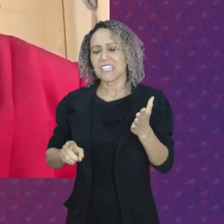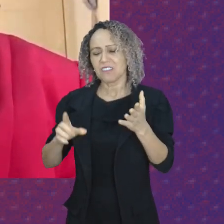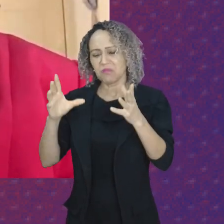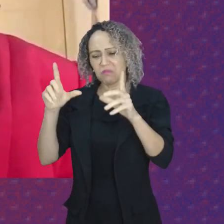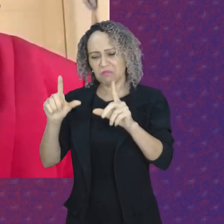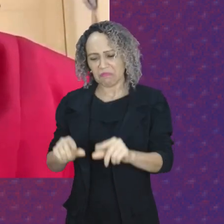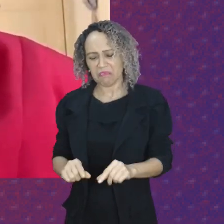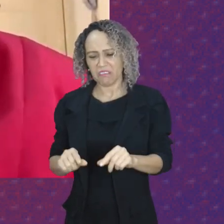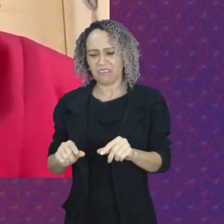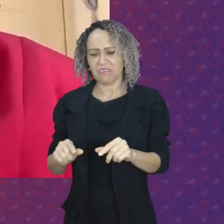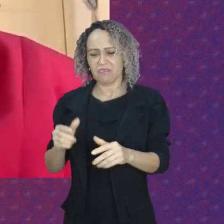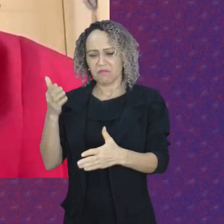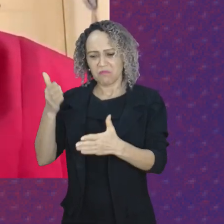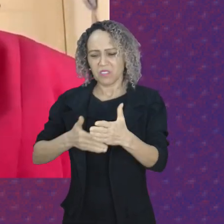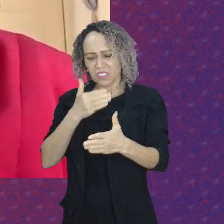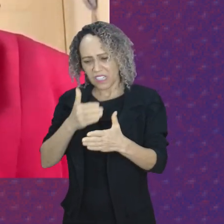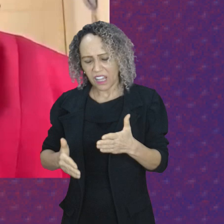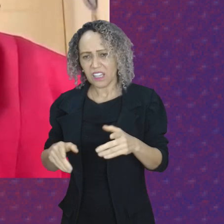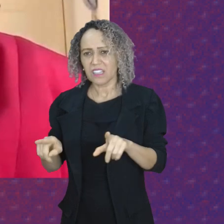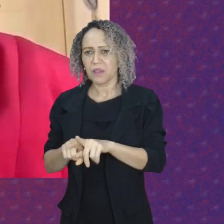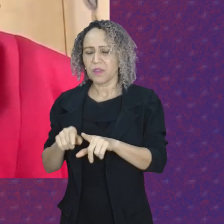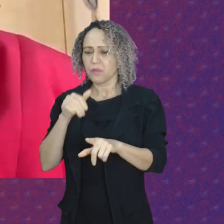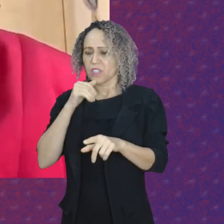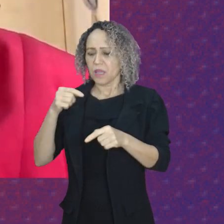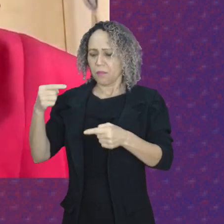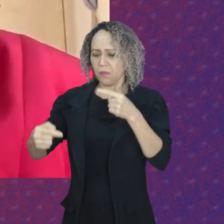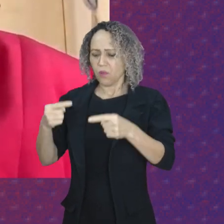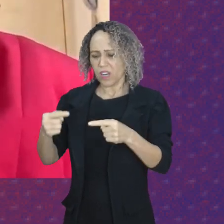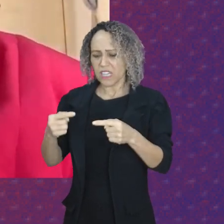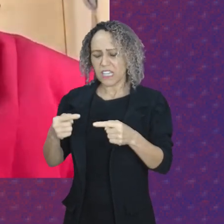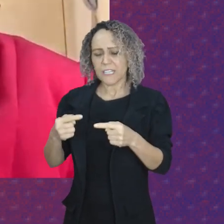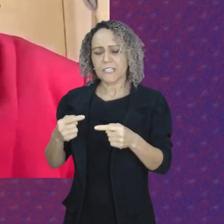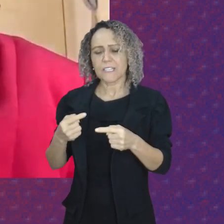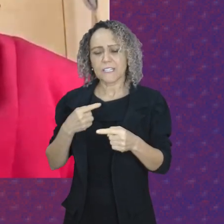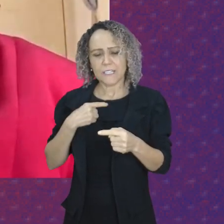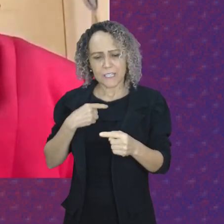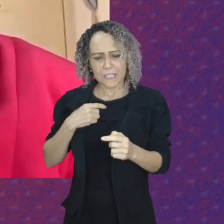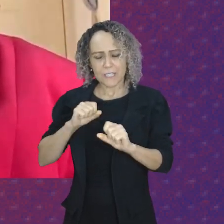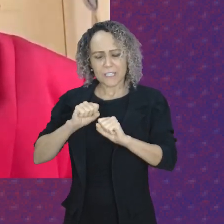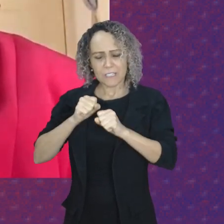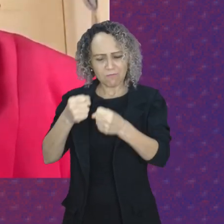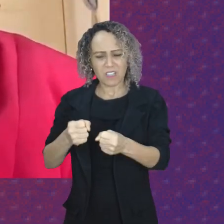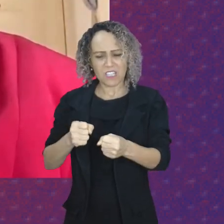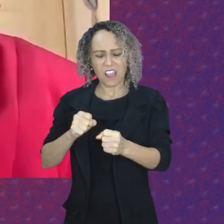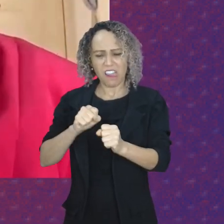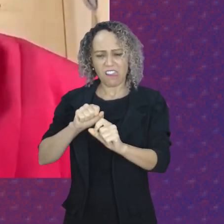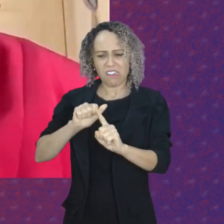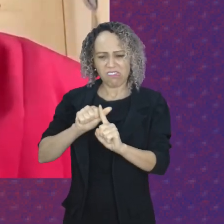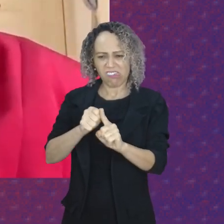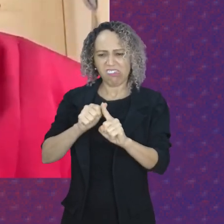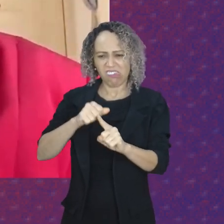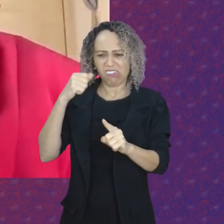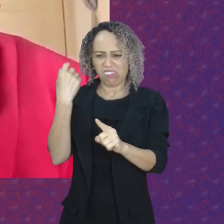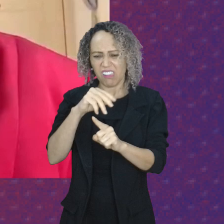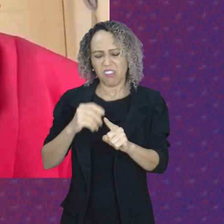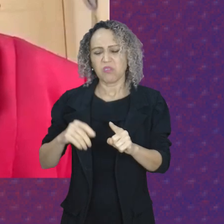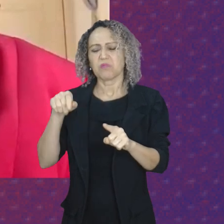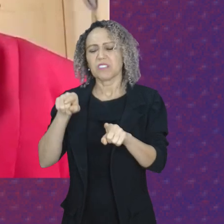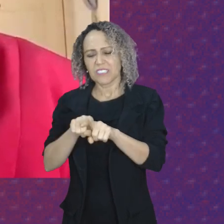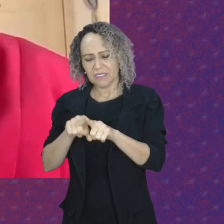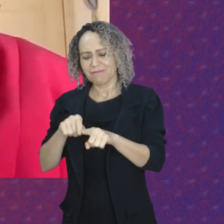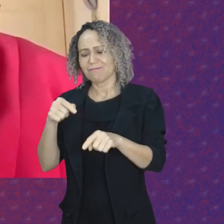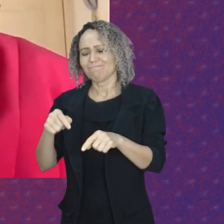combater a tortura e promover medidas, né, de justiça de transição, a interdição sistemática da participação e do